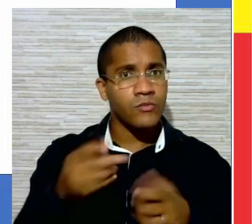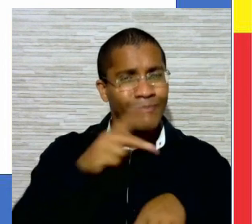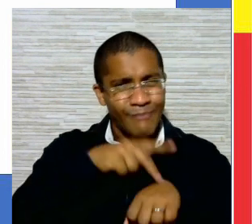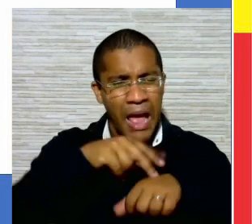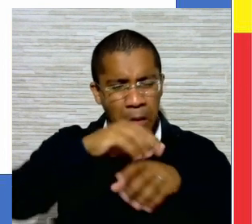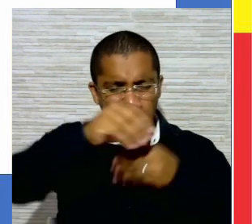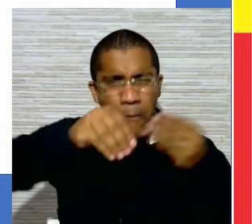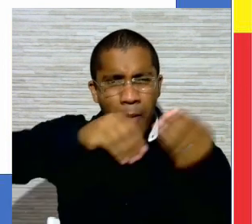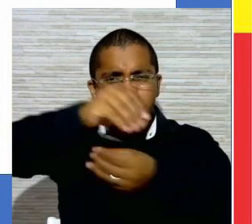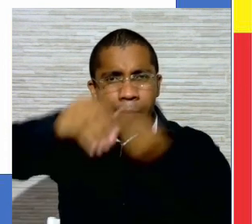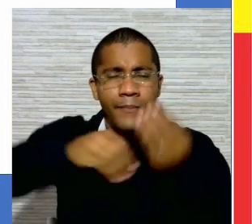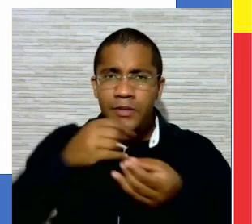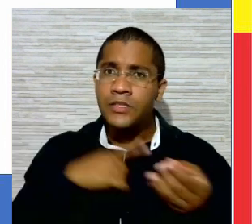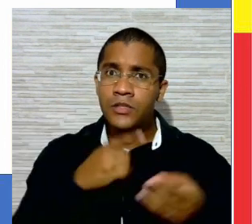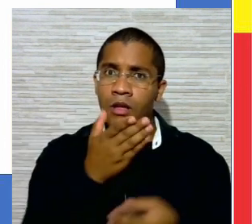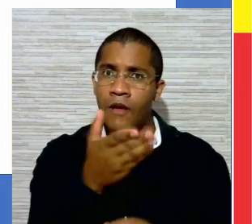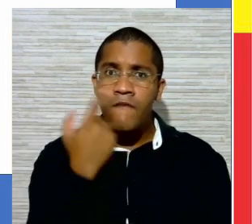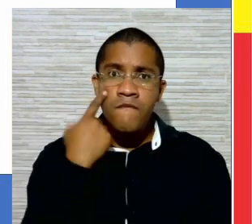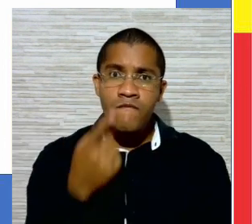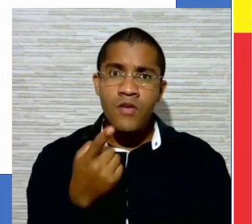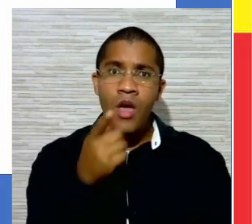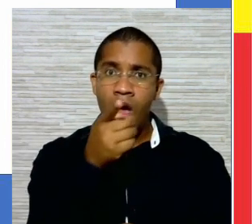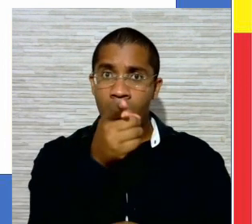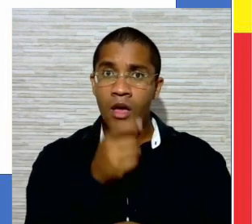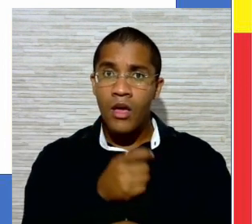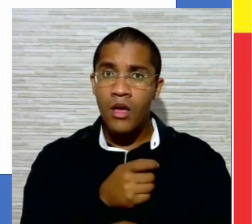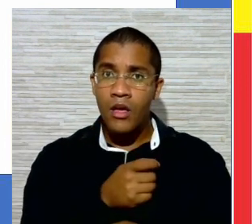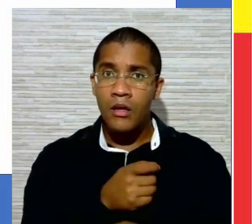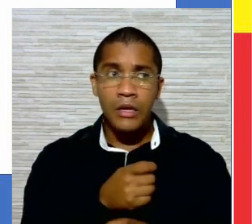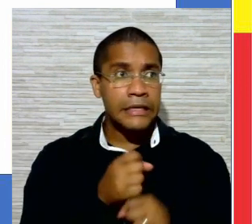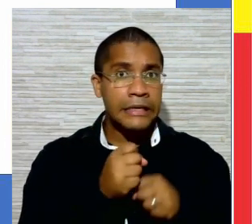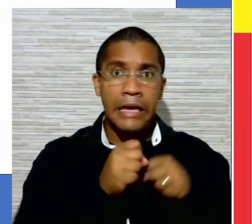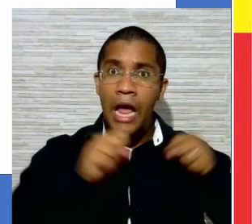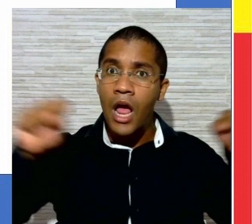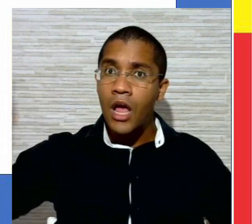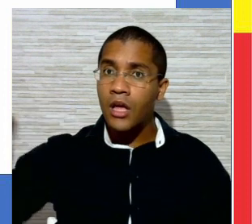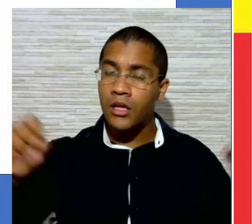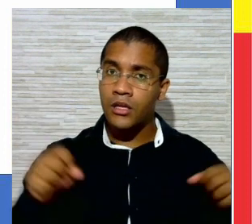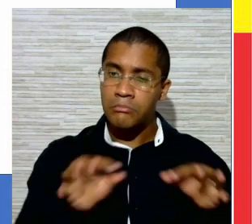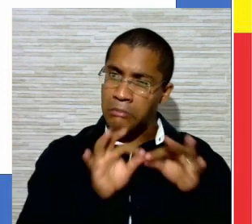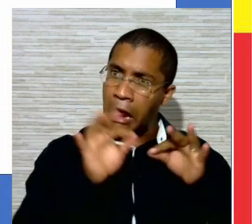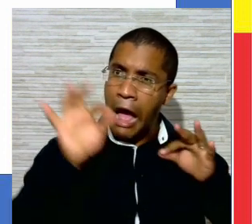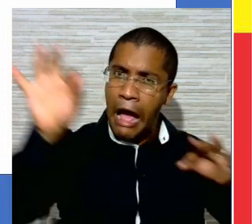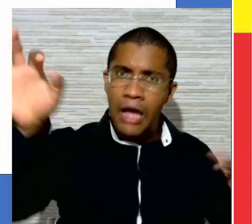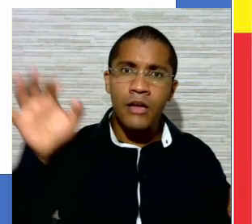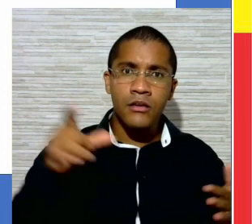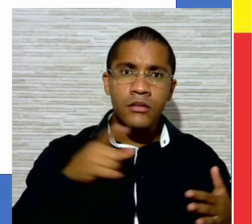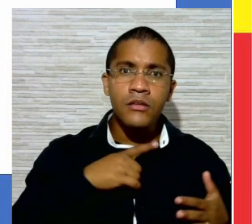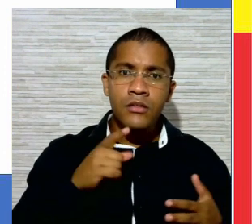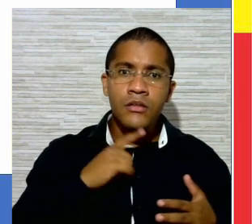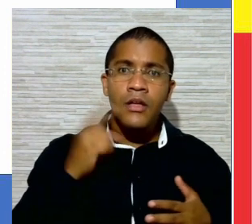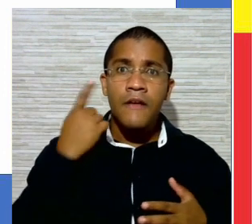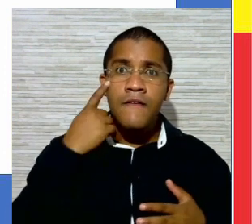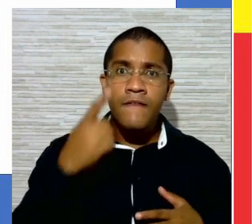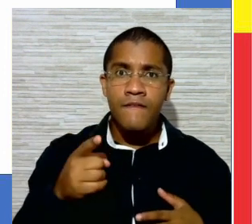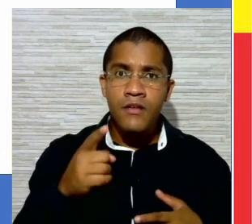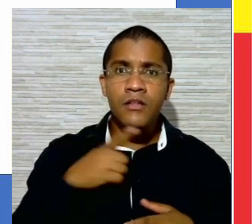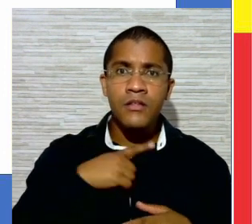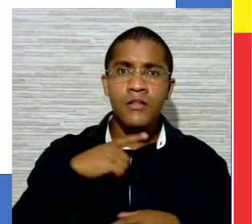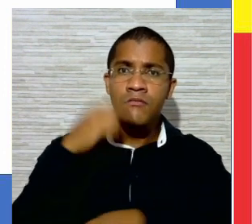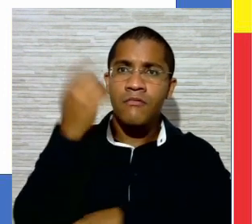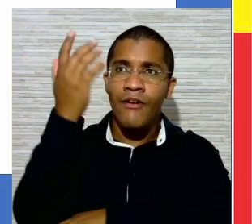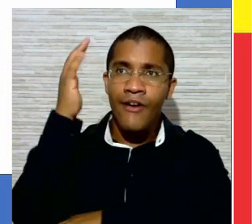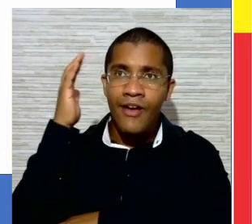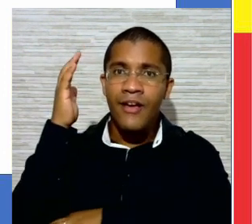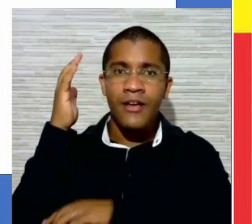você observa que a paisagem humanizada, né, que a gente conversou nas últimas aulas, ela fica cada vez mais presente